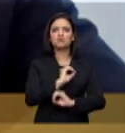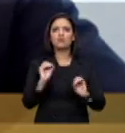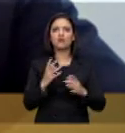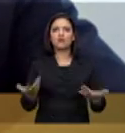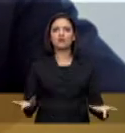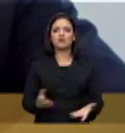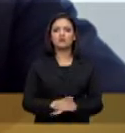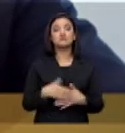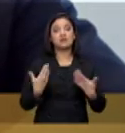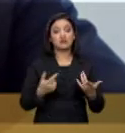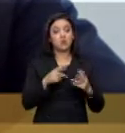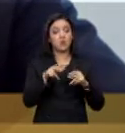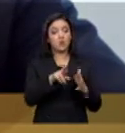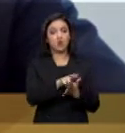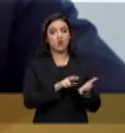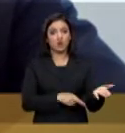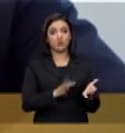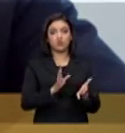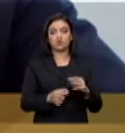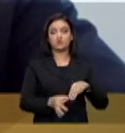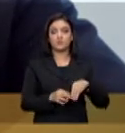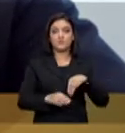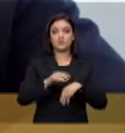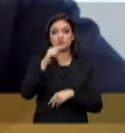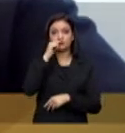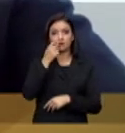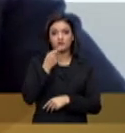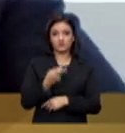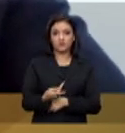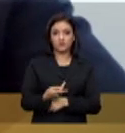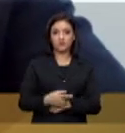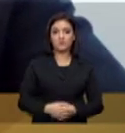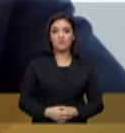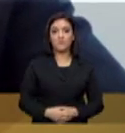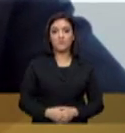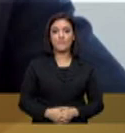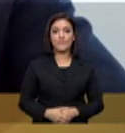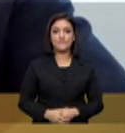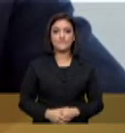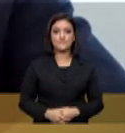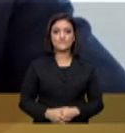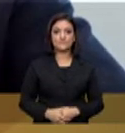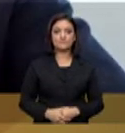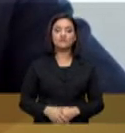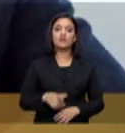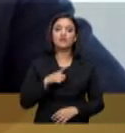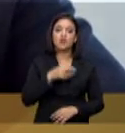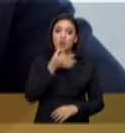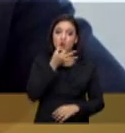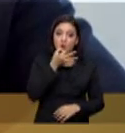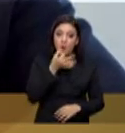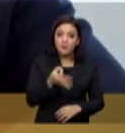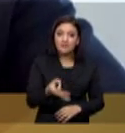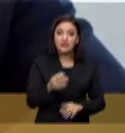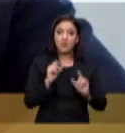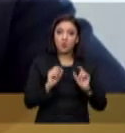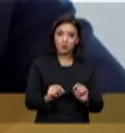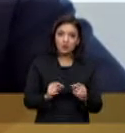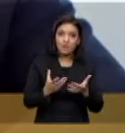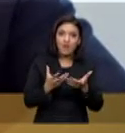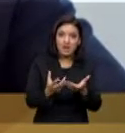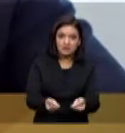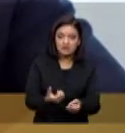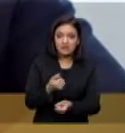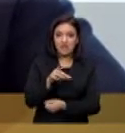relatório do senhor ministro relator, ministro Edson Fachin, uma opinião pela procedência da ADIM por parte